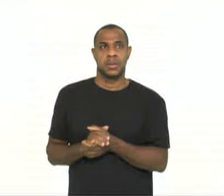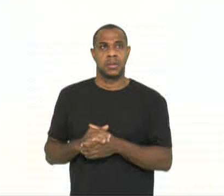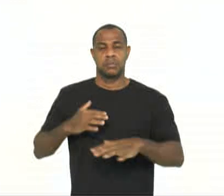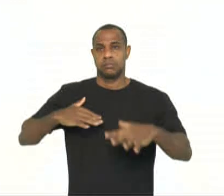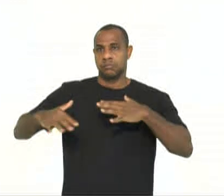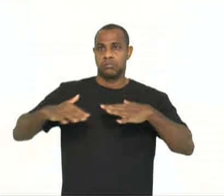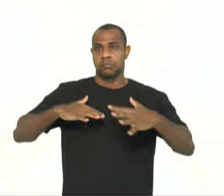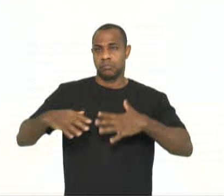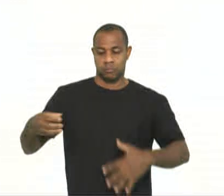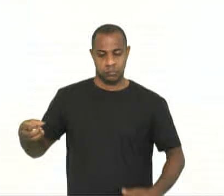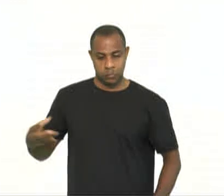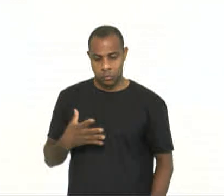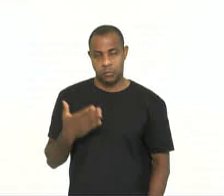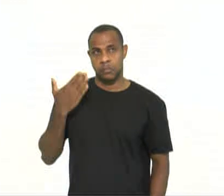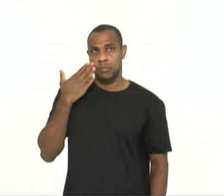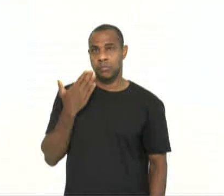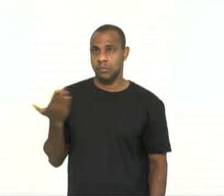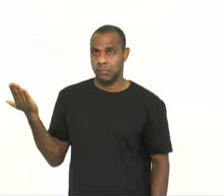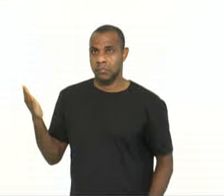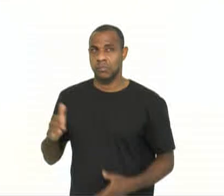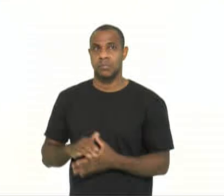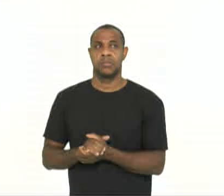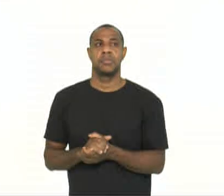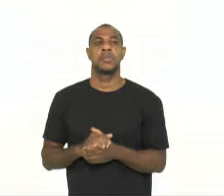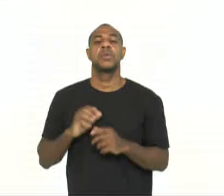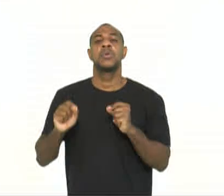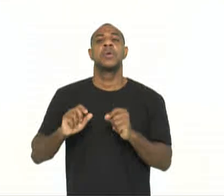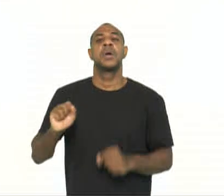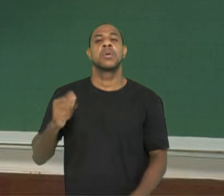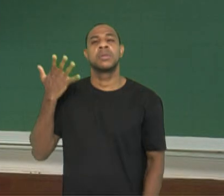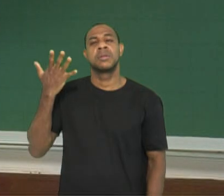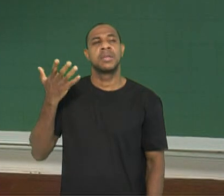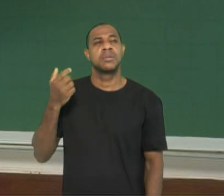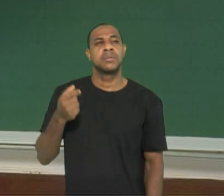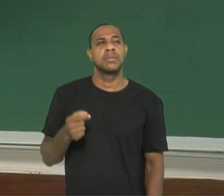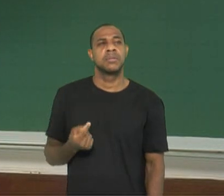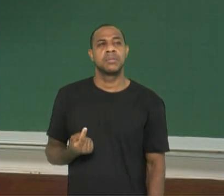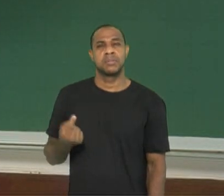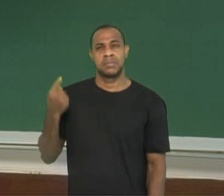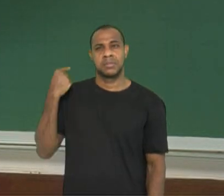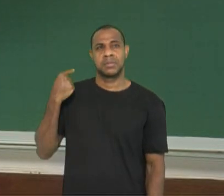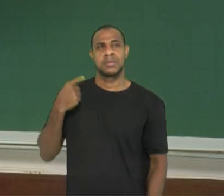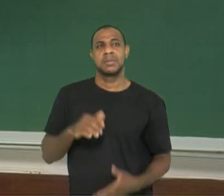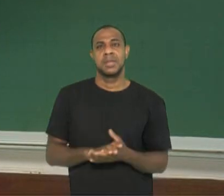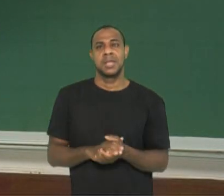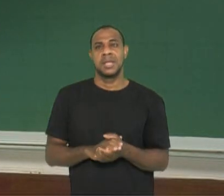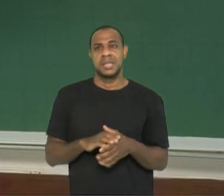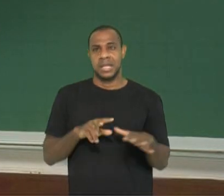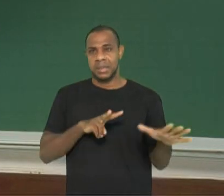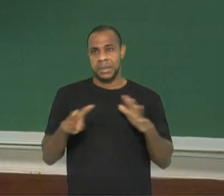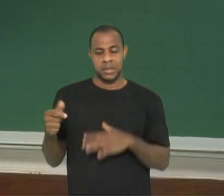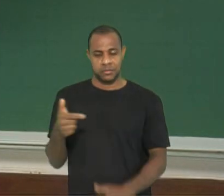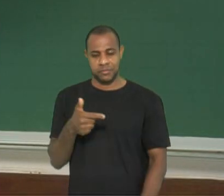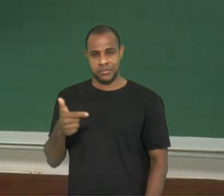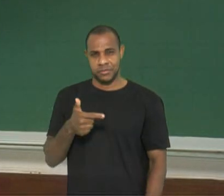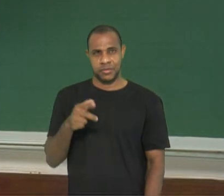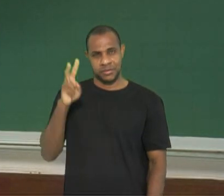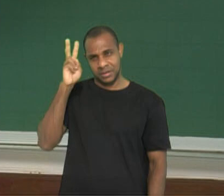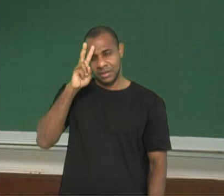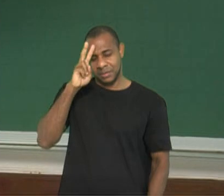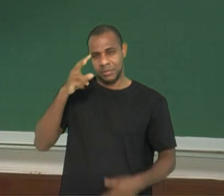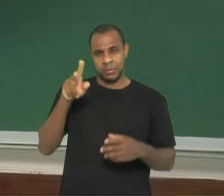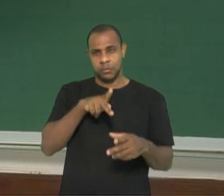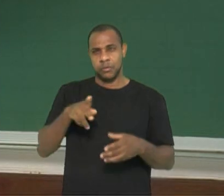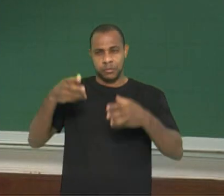novo. E nós temos o Oswaldo de Andrade, o movimento antropofágico, que acontece lá um pouquinho depois da semana de 22. E nós temos o termo Tropicália baseado